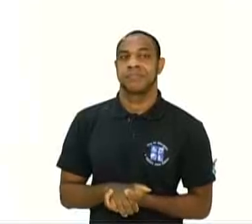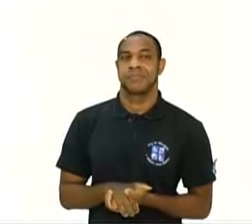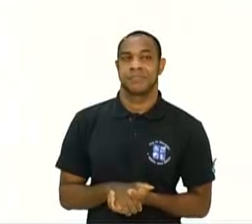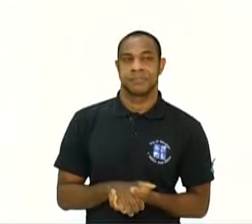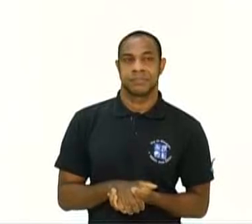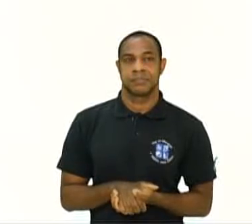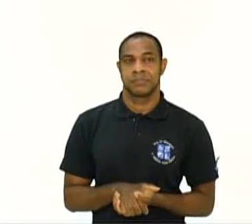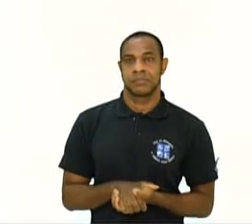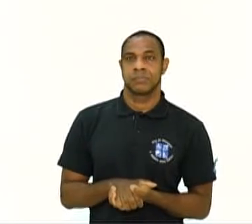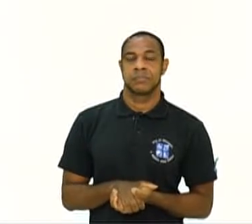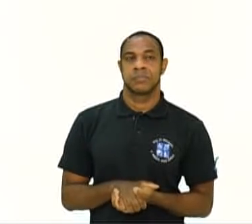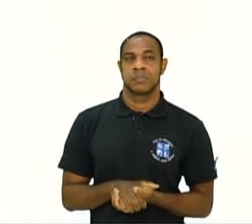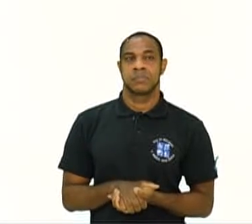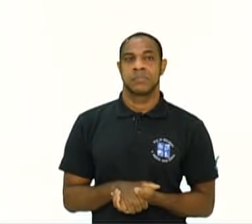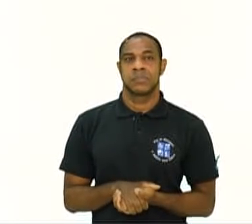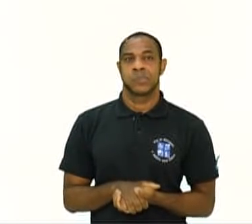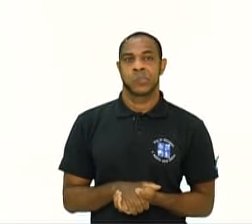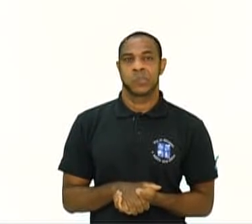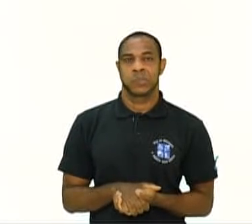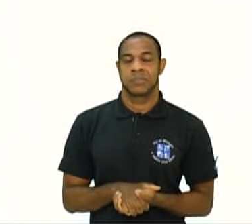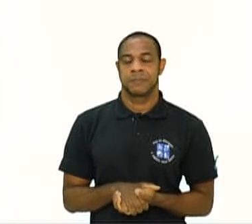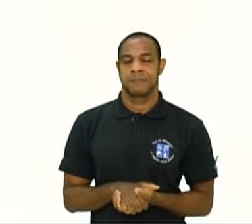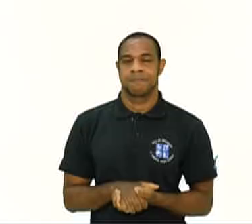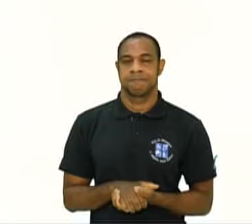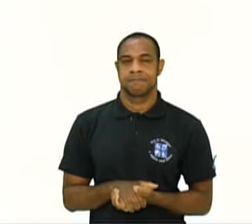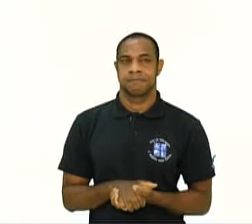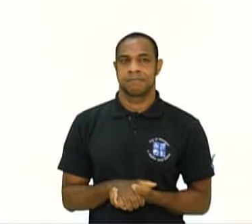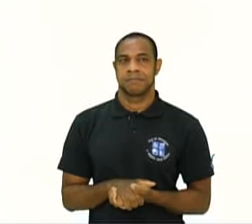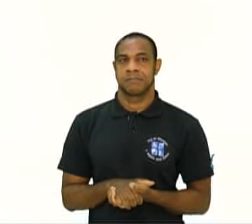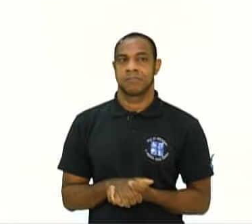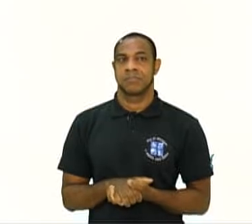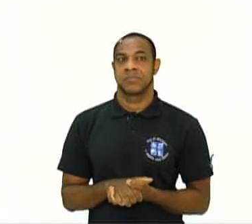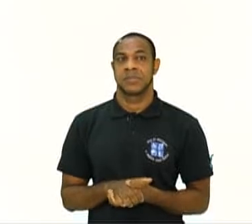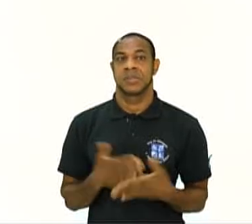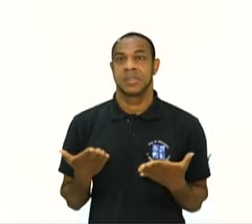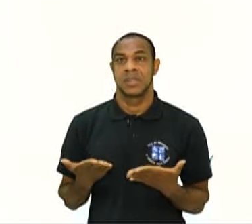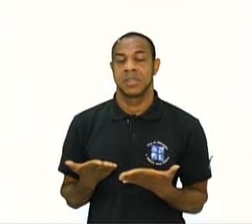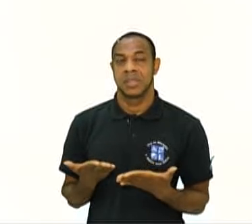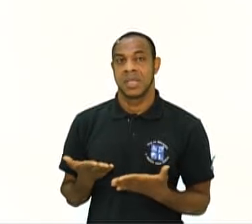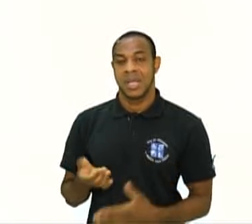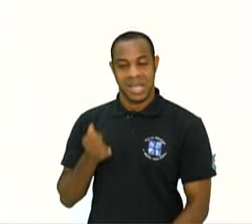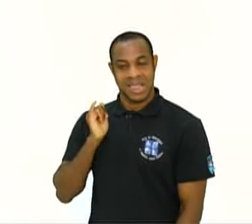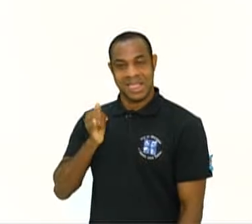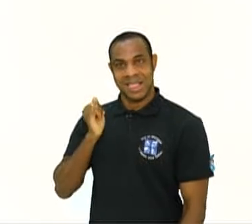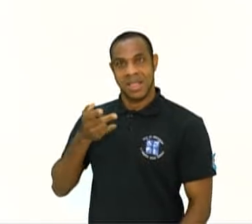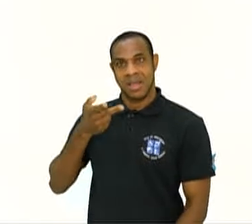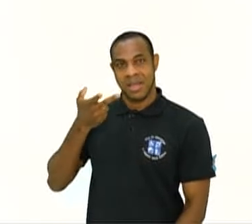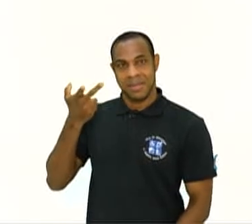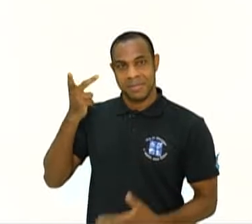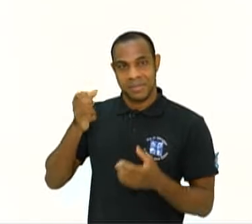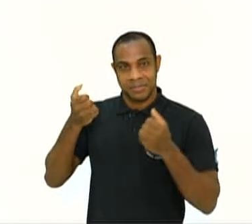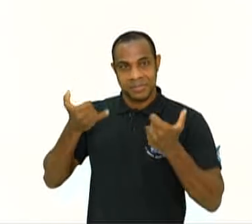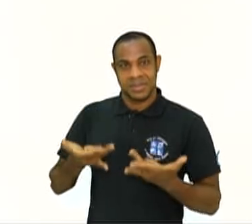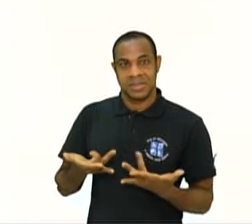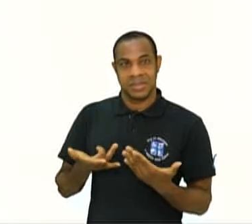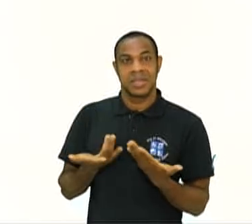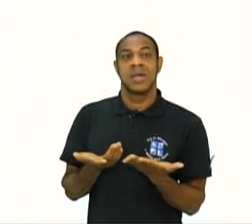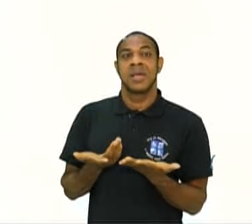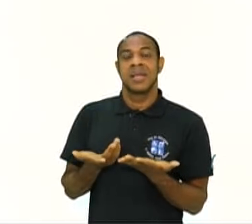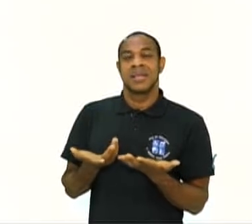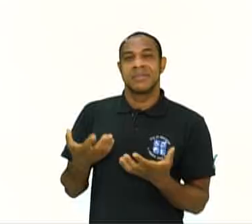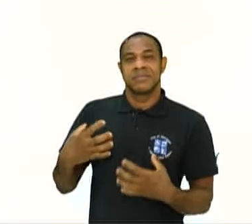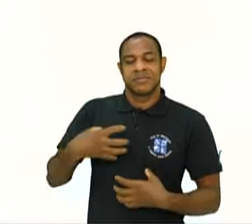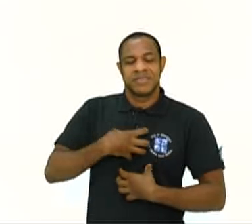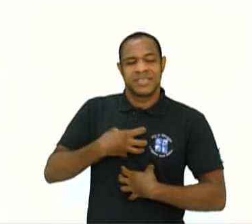compares the feeling of removing the wallpaper to what? O narrador comparou o sentimento de tirar, a sensação,